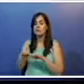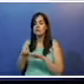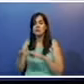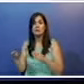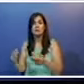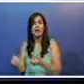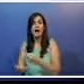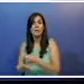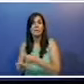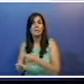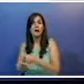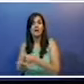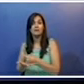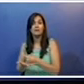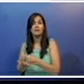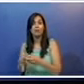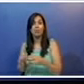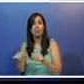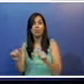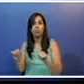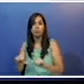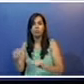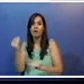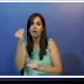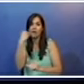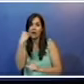frágeis e muito superficiais.